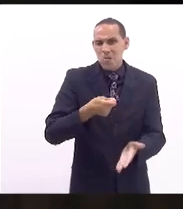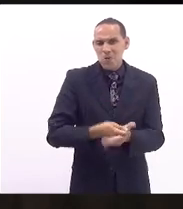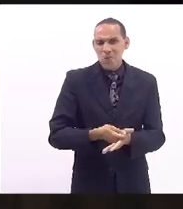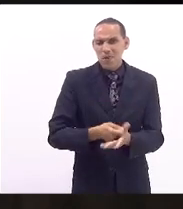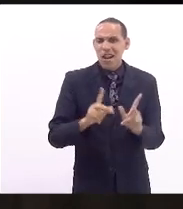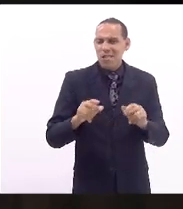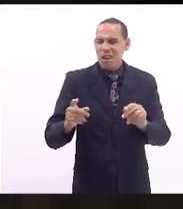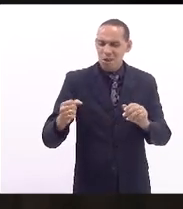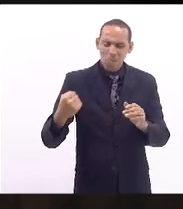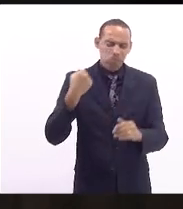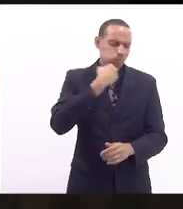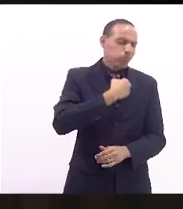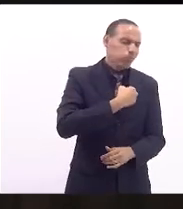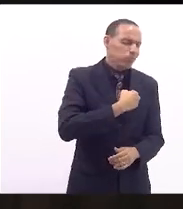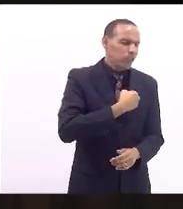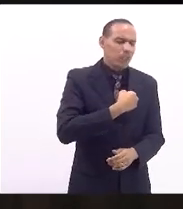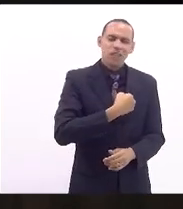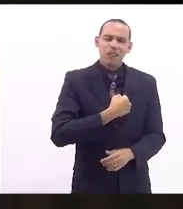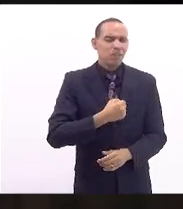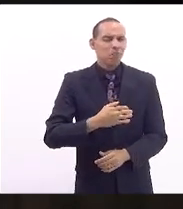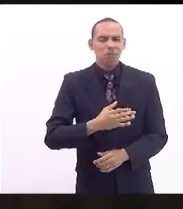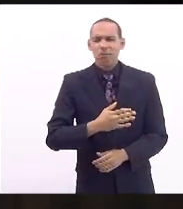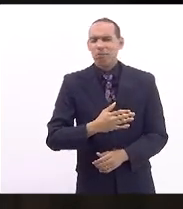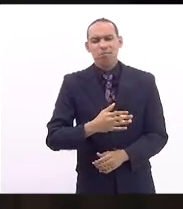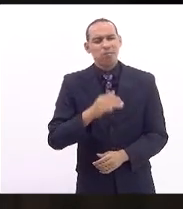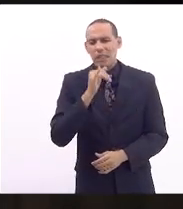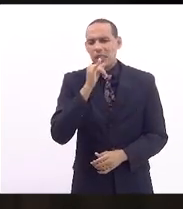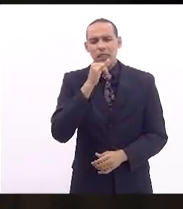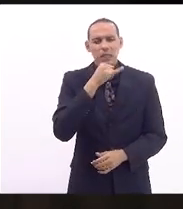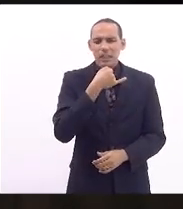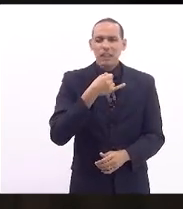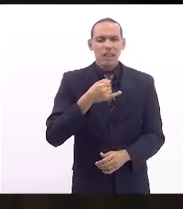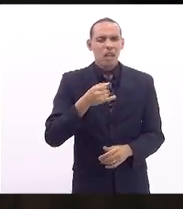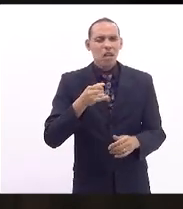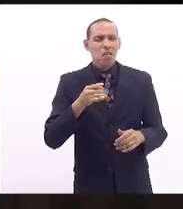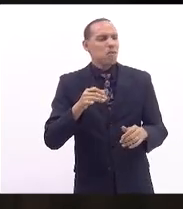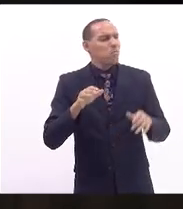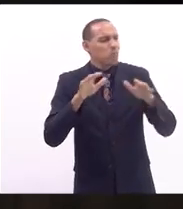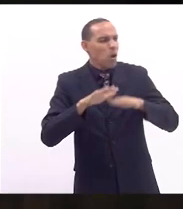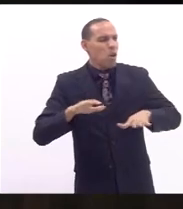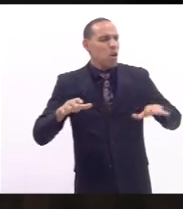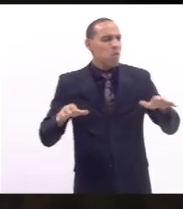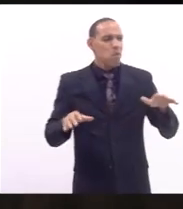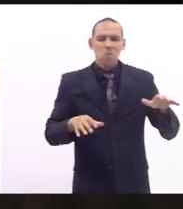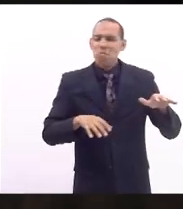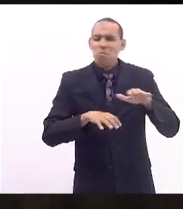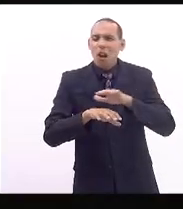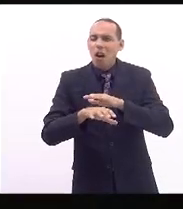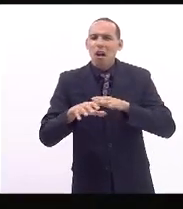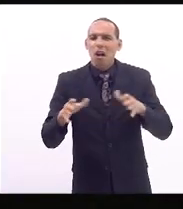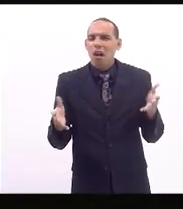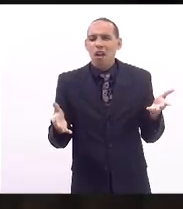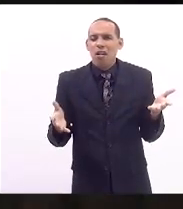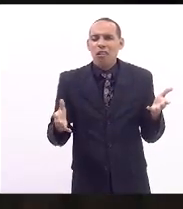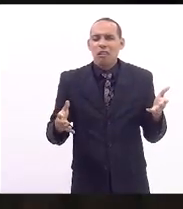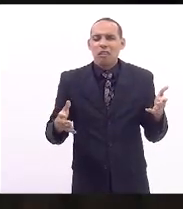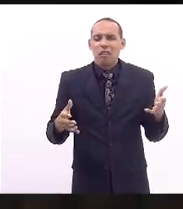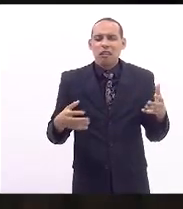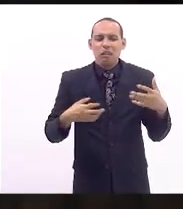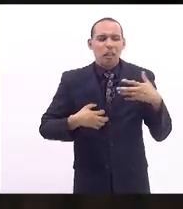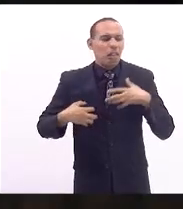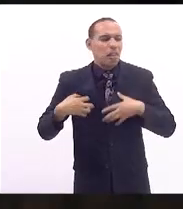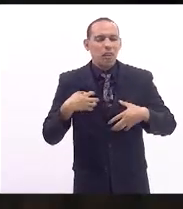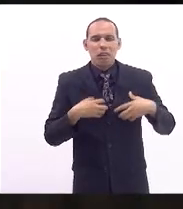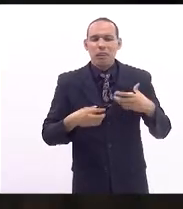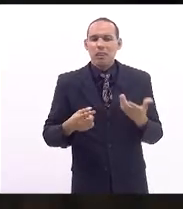é lamentável lamentável lamentável tá tá uma comoção e a gente ficou assina embaixo queria que a gente